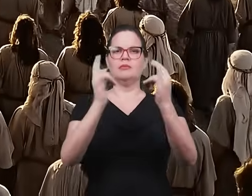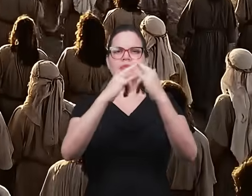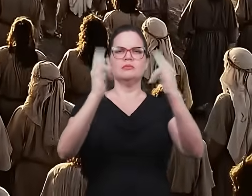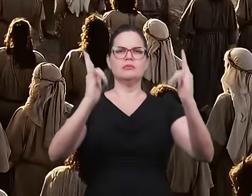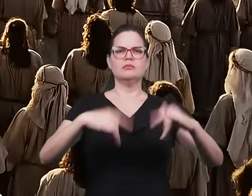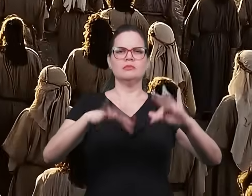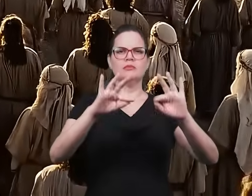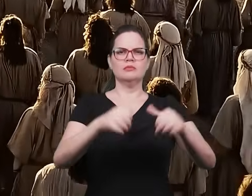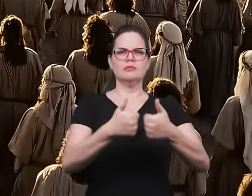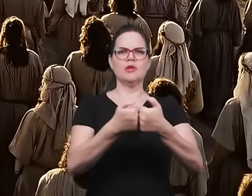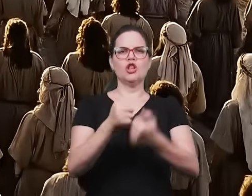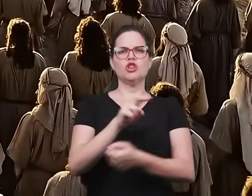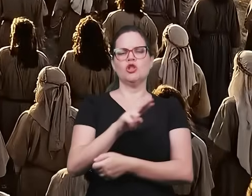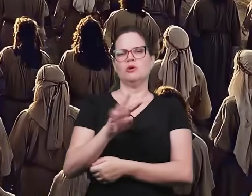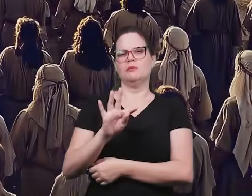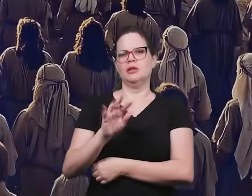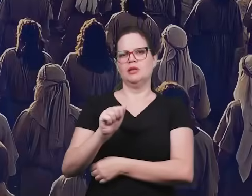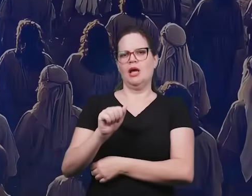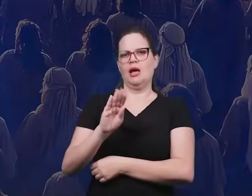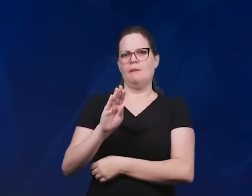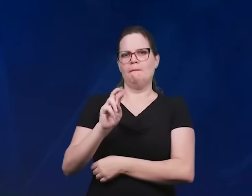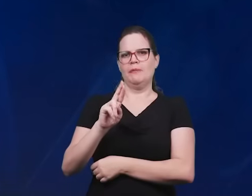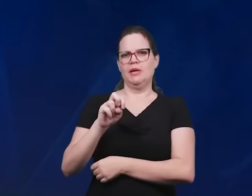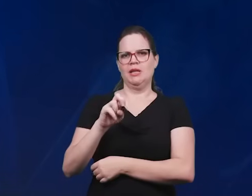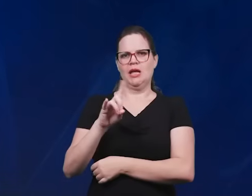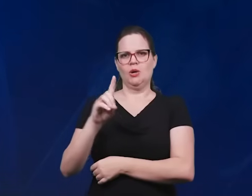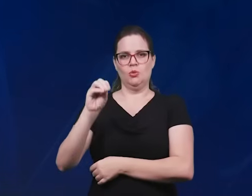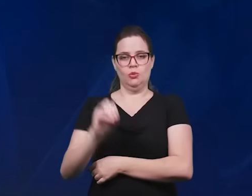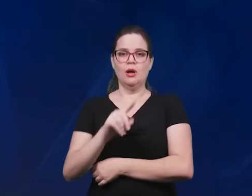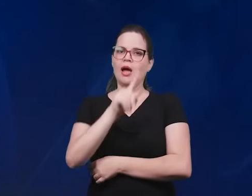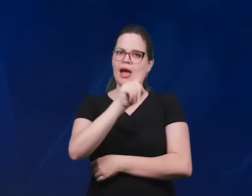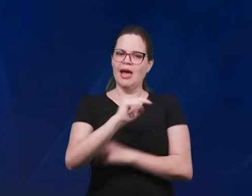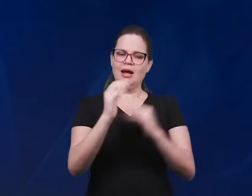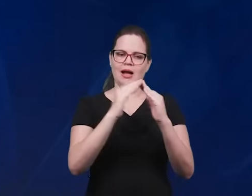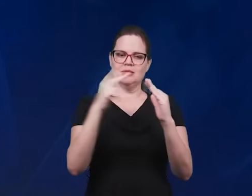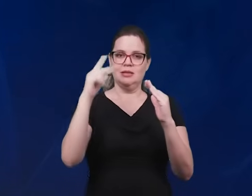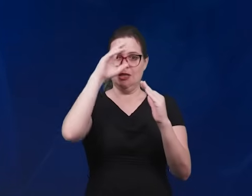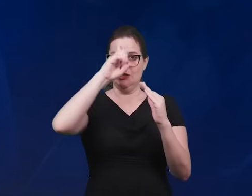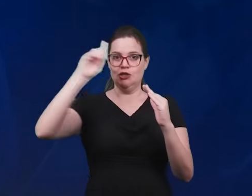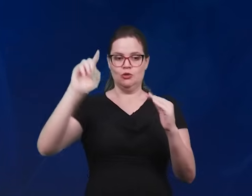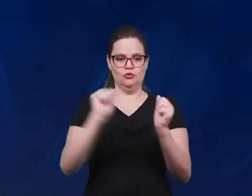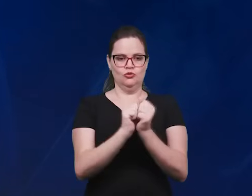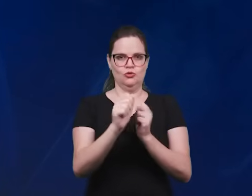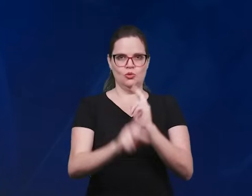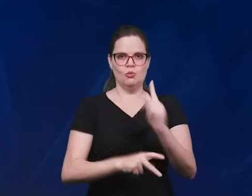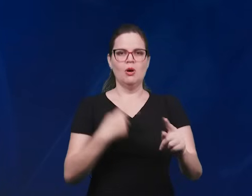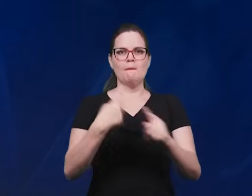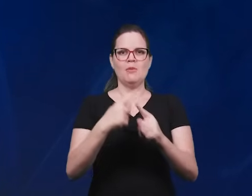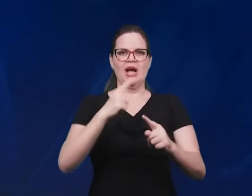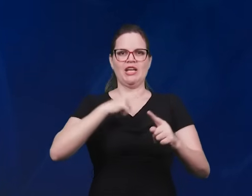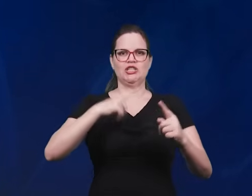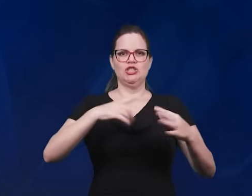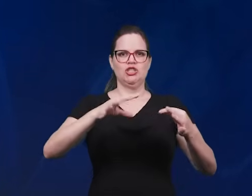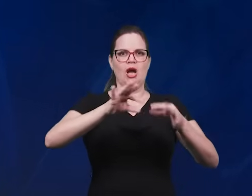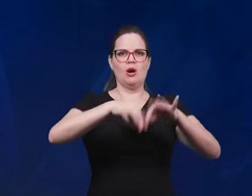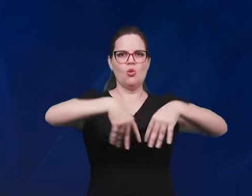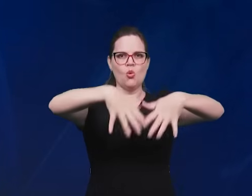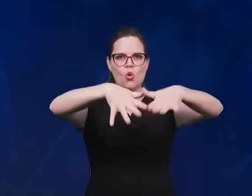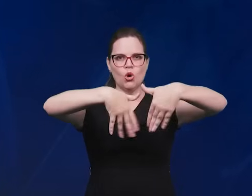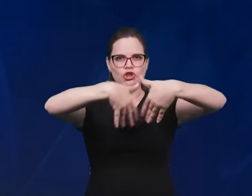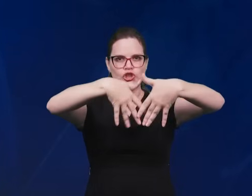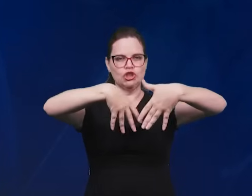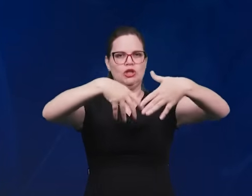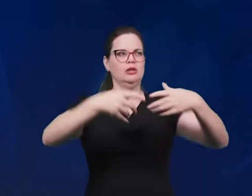de morada de Deus com o seu povo. As peças pesadas e as cortinas dobradas do tabernáculo